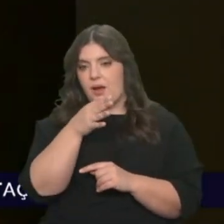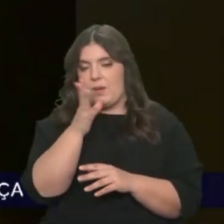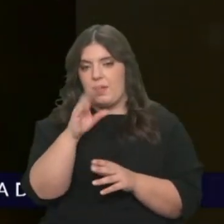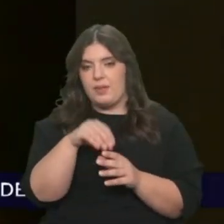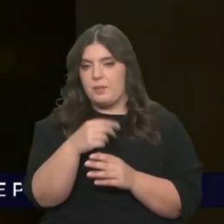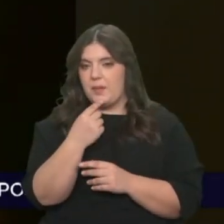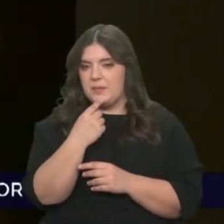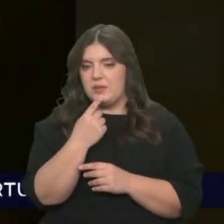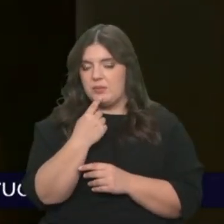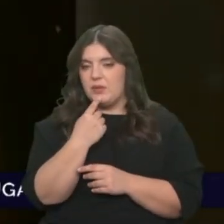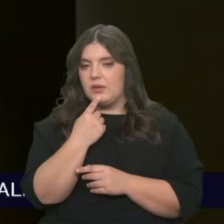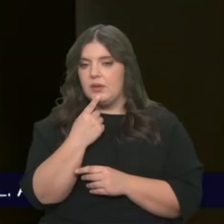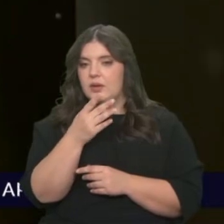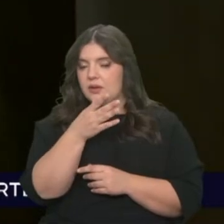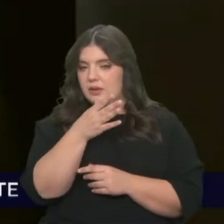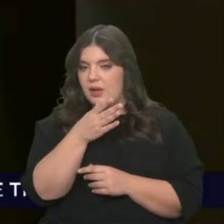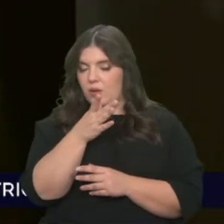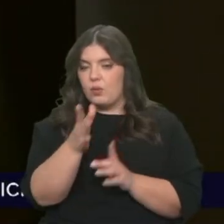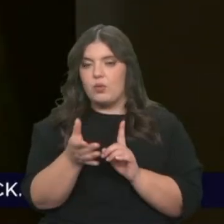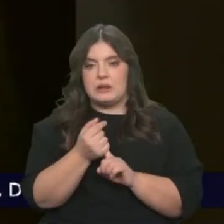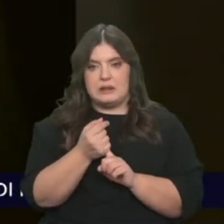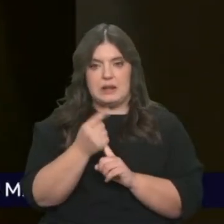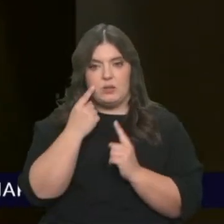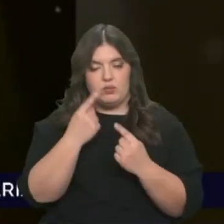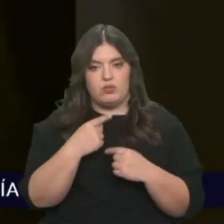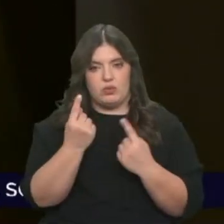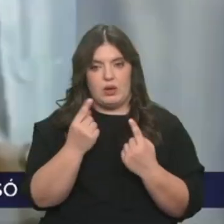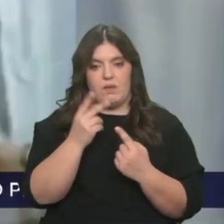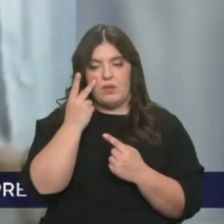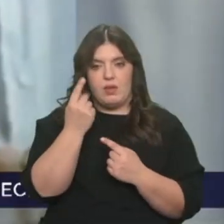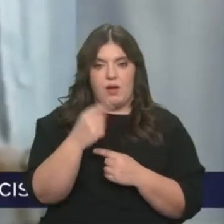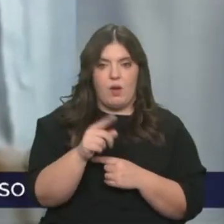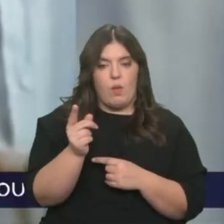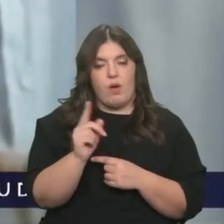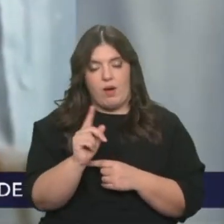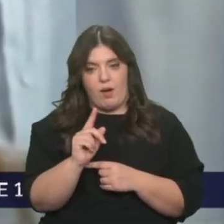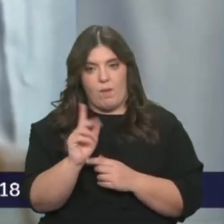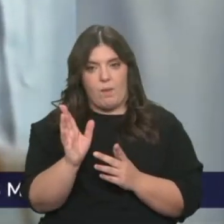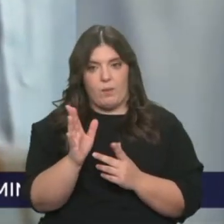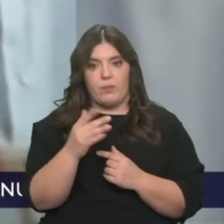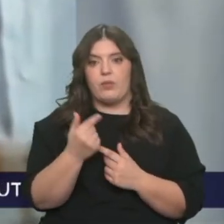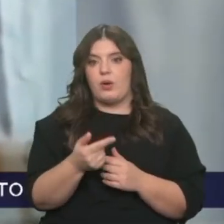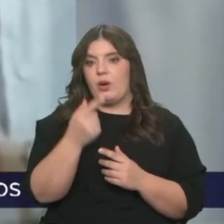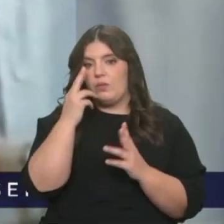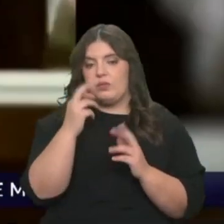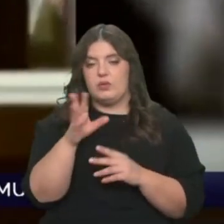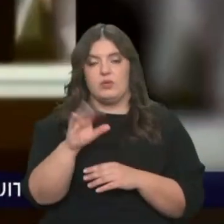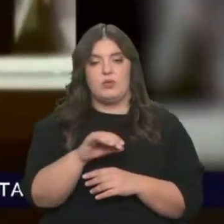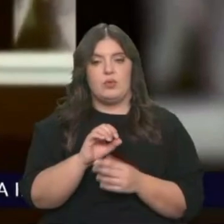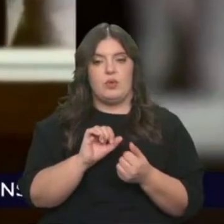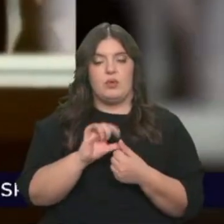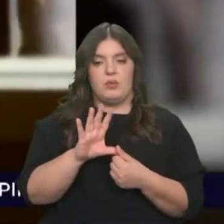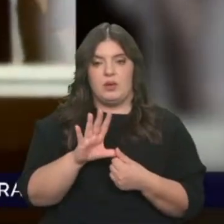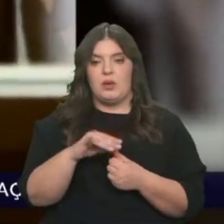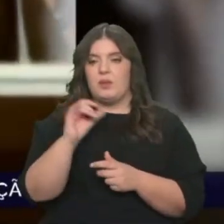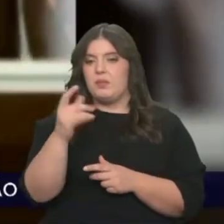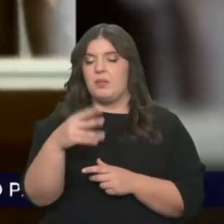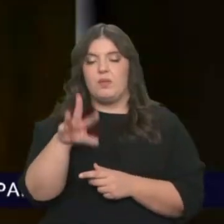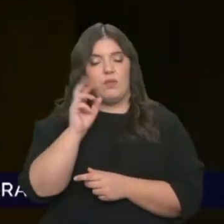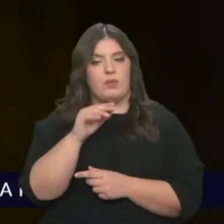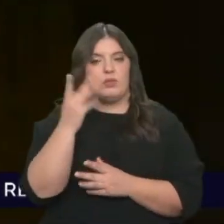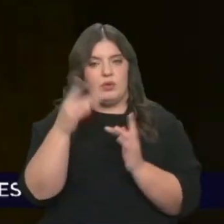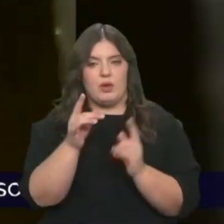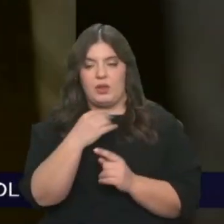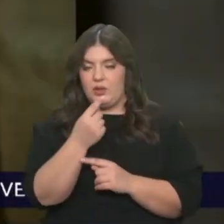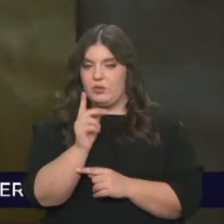tentar perceber se a água conseguia mostrar se havia vida ou não em Marte. Agora aparece um investigador norte-americano, não é a primeira vez que ouvimos esta teoria, que